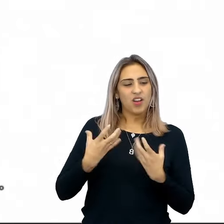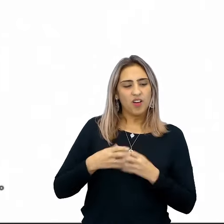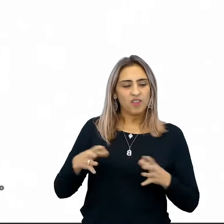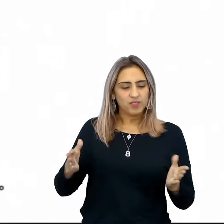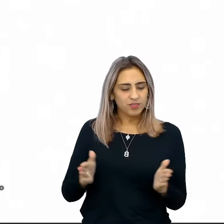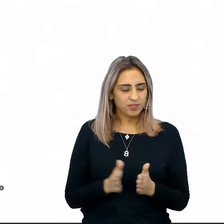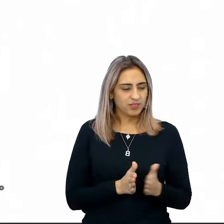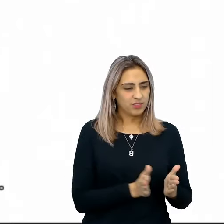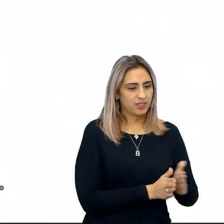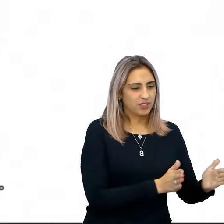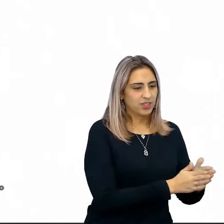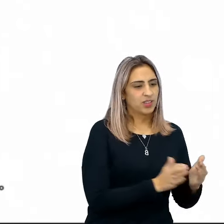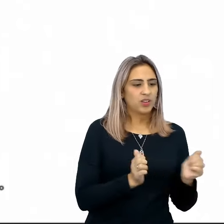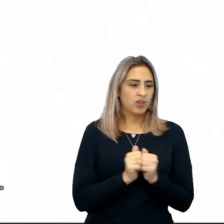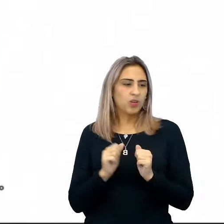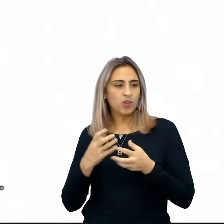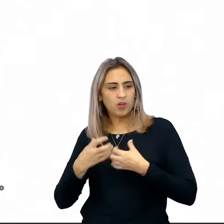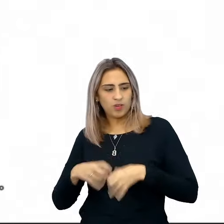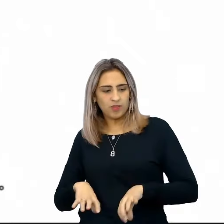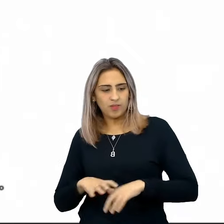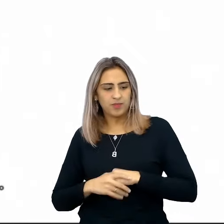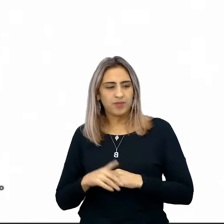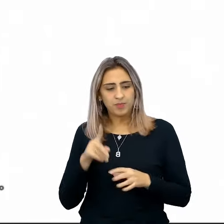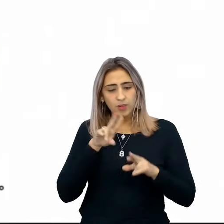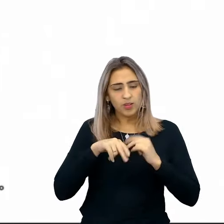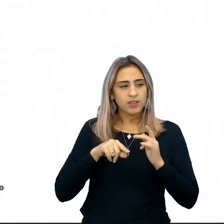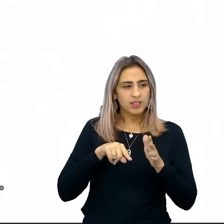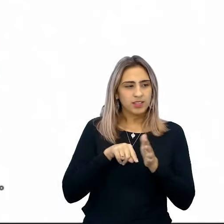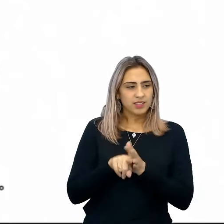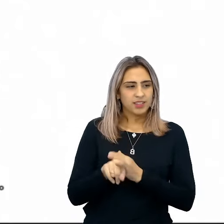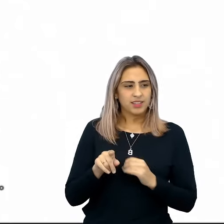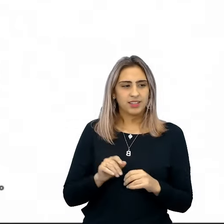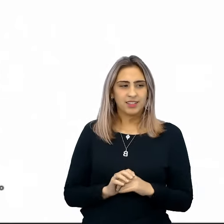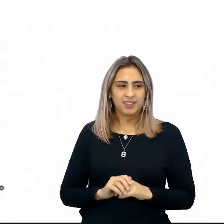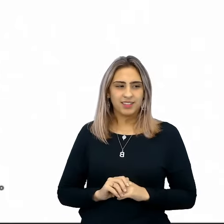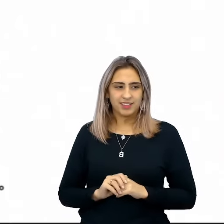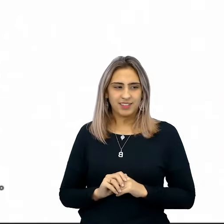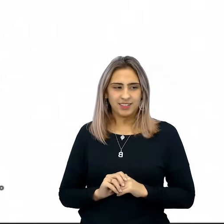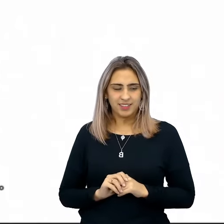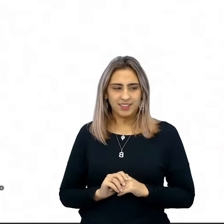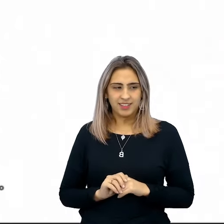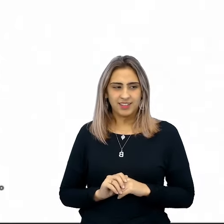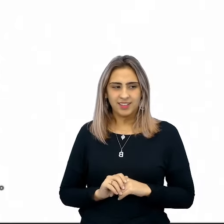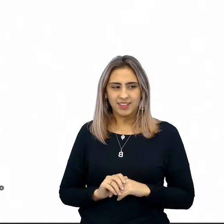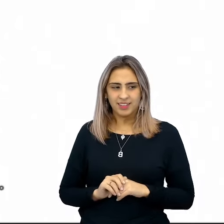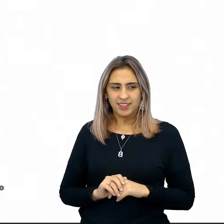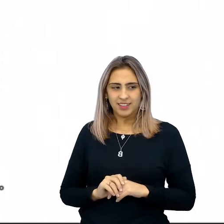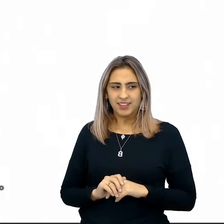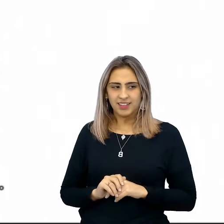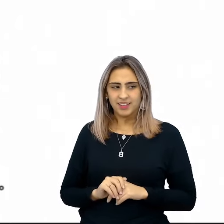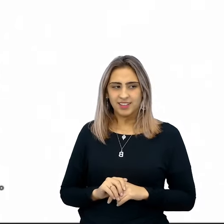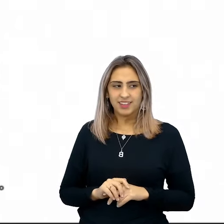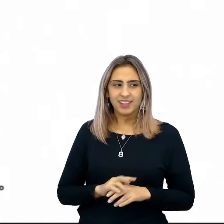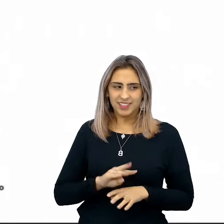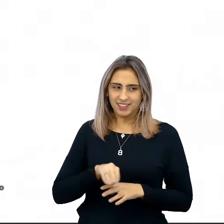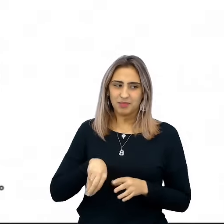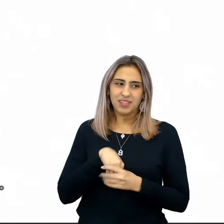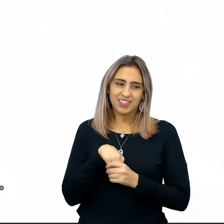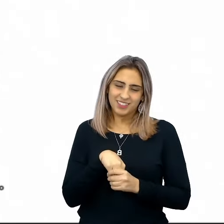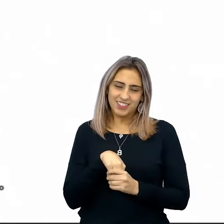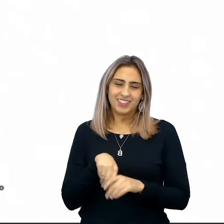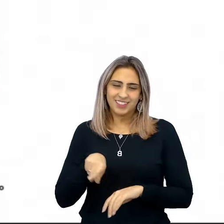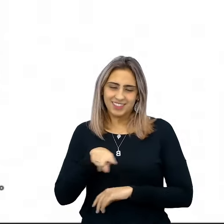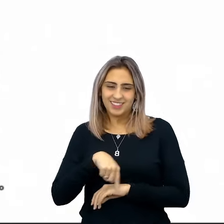ovos com os ovos, né? Por conta da pergunta, porque está perguntando quantos ovos, né? Então é separado, não é cartelas de ovos, é